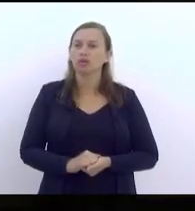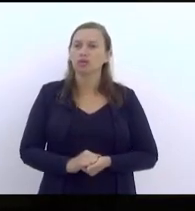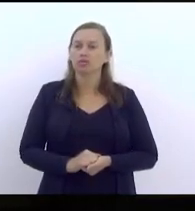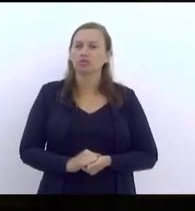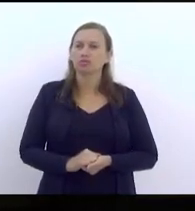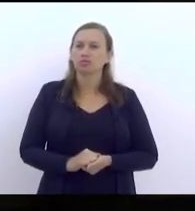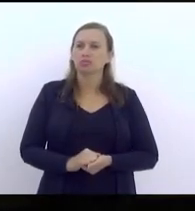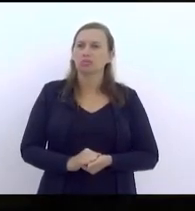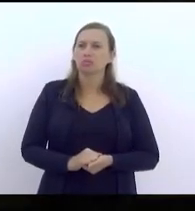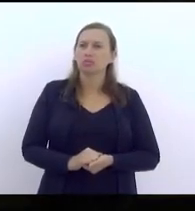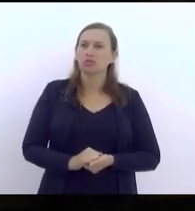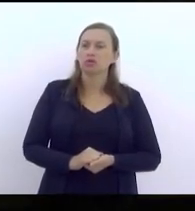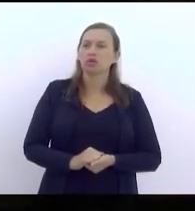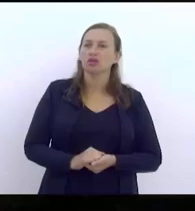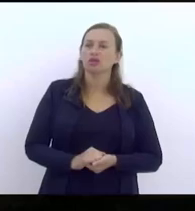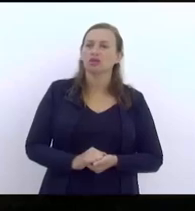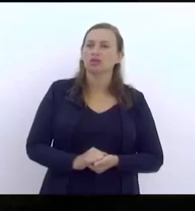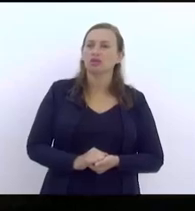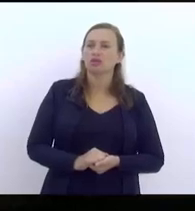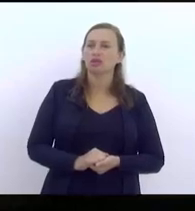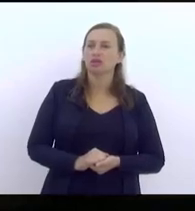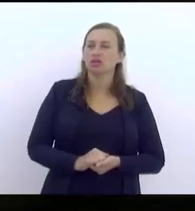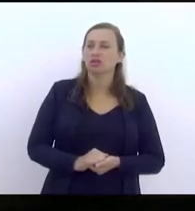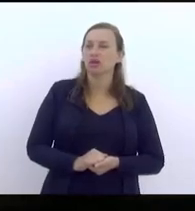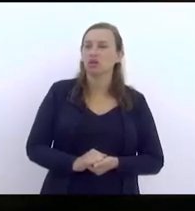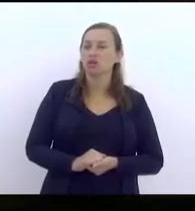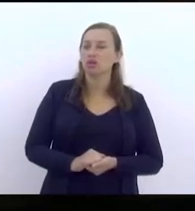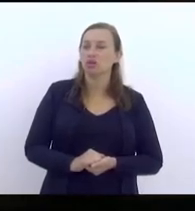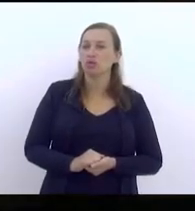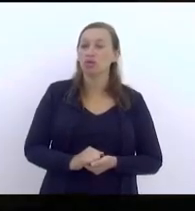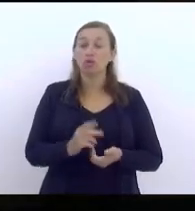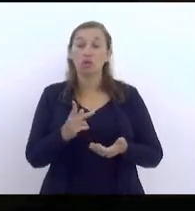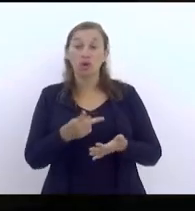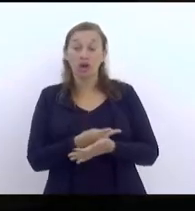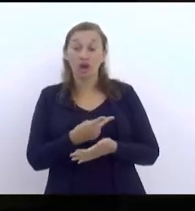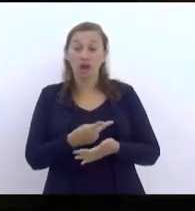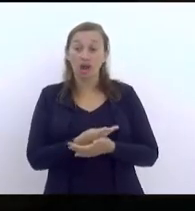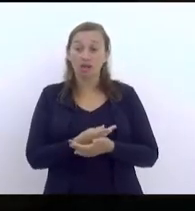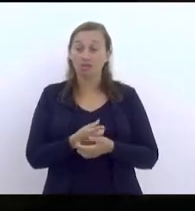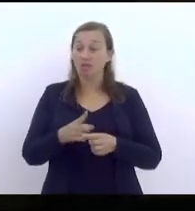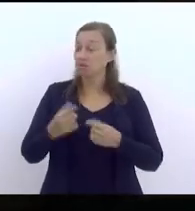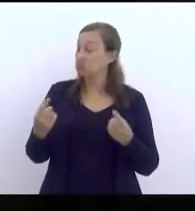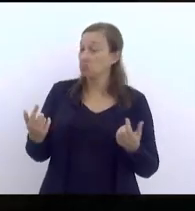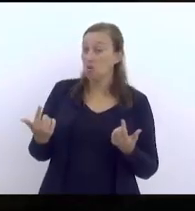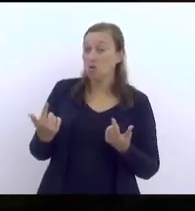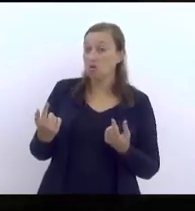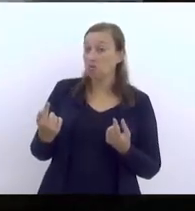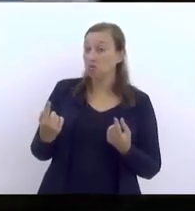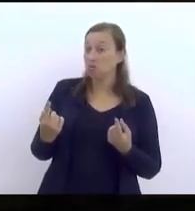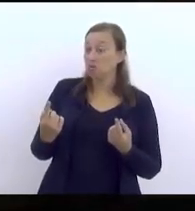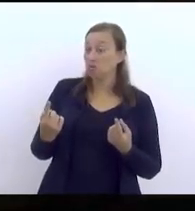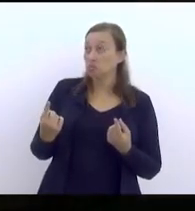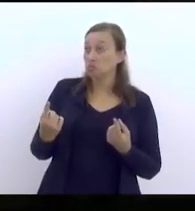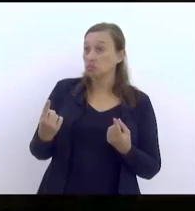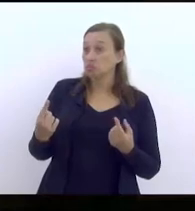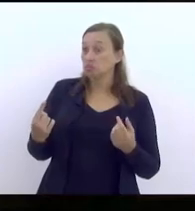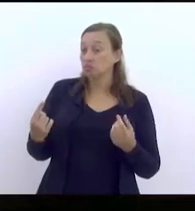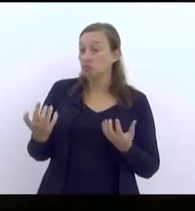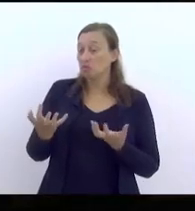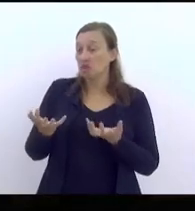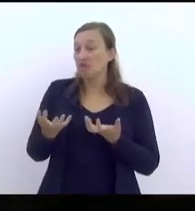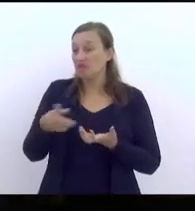quer dizer que os pastores concordaram com esse ato. Ao contrário,